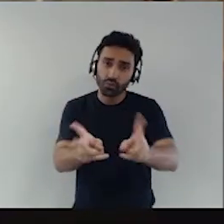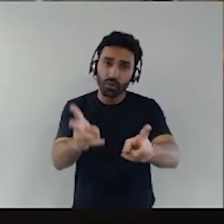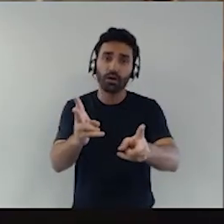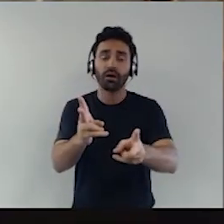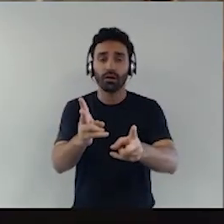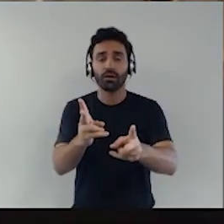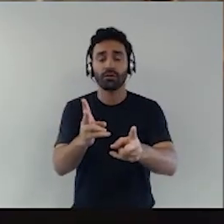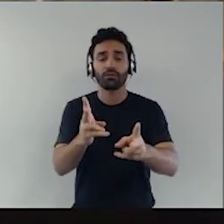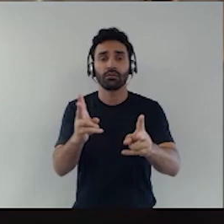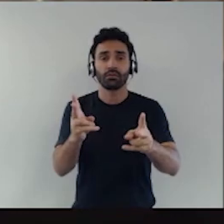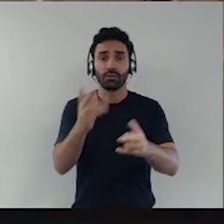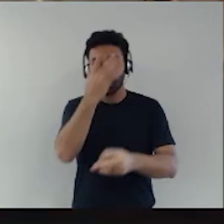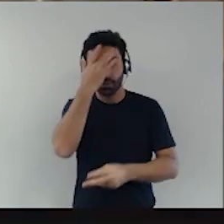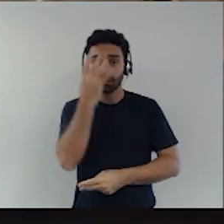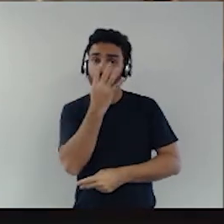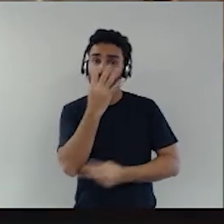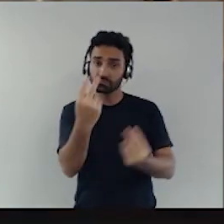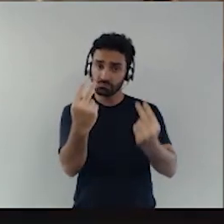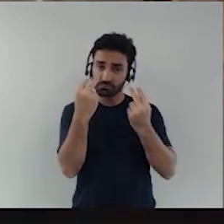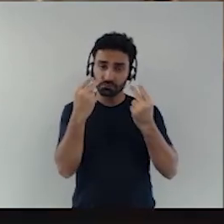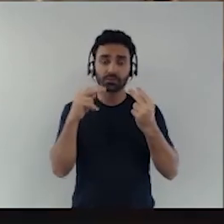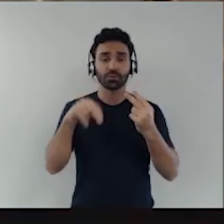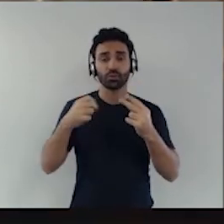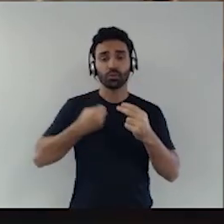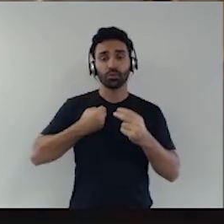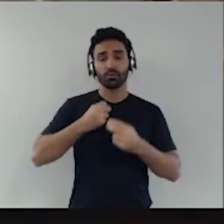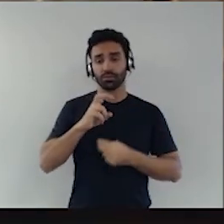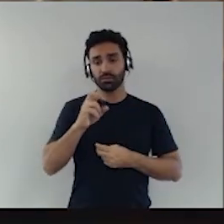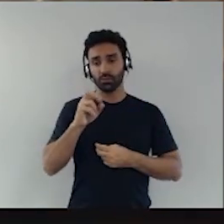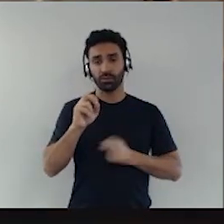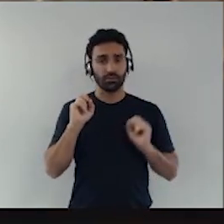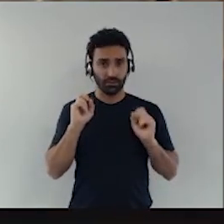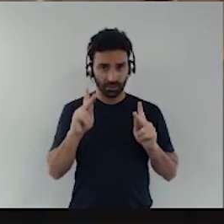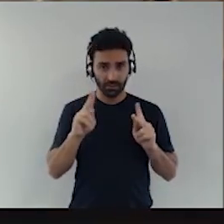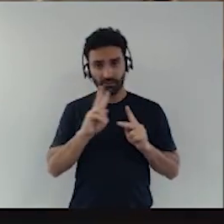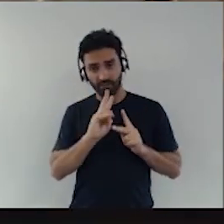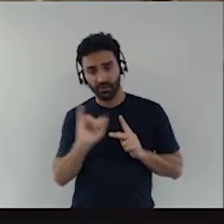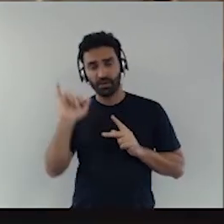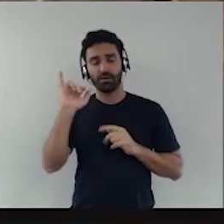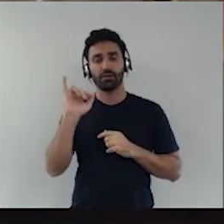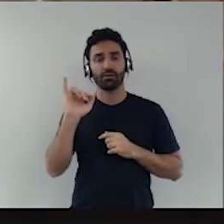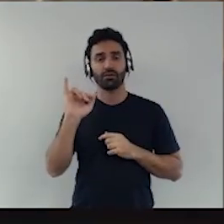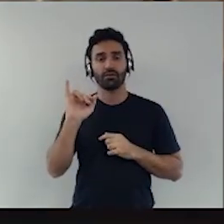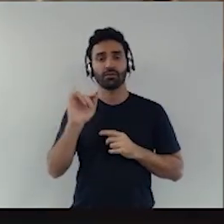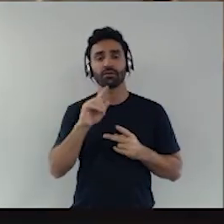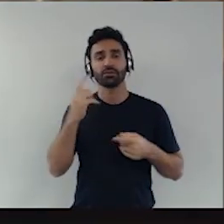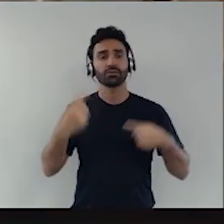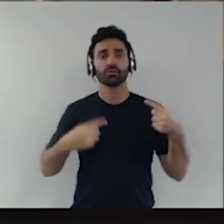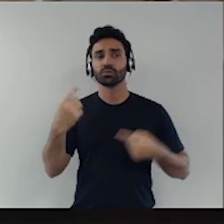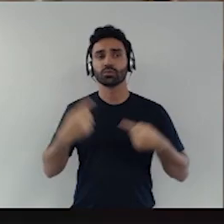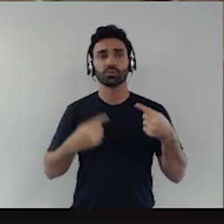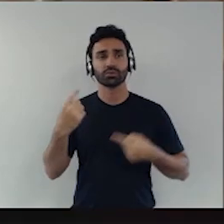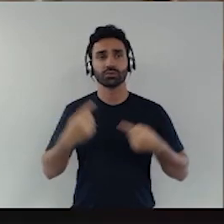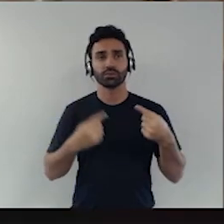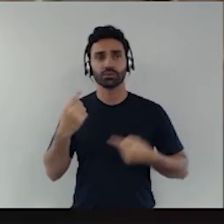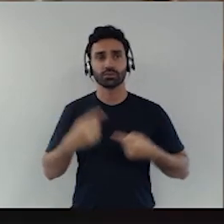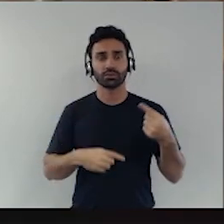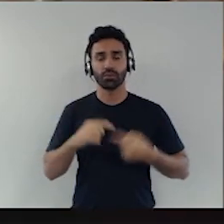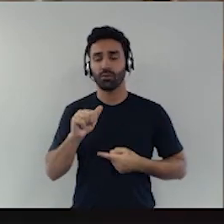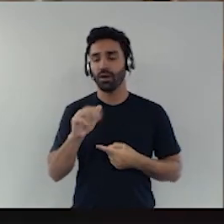quem está nos acompanhando no painel 50, né, que terá a discussão agora no painel